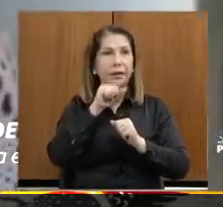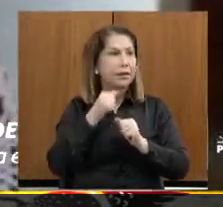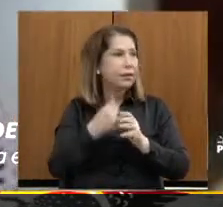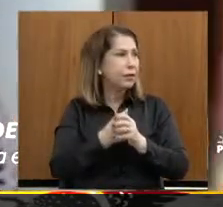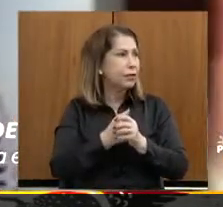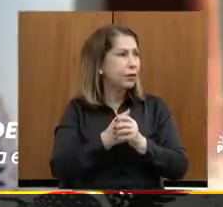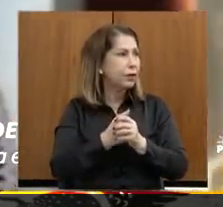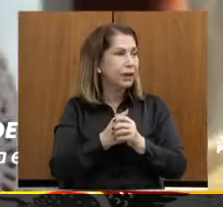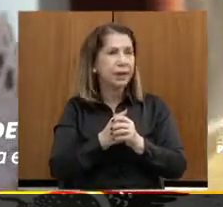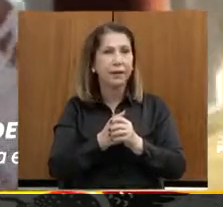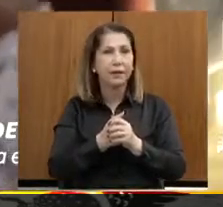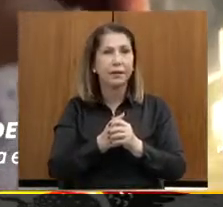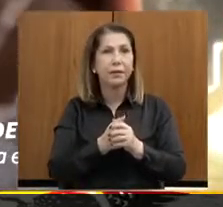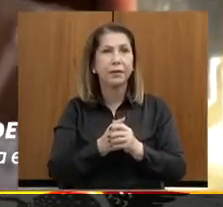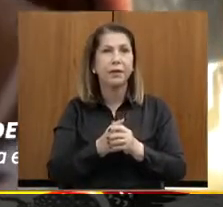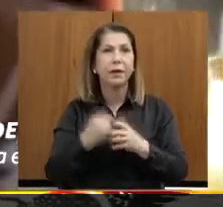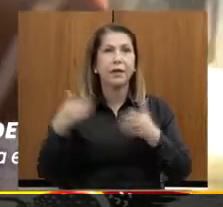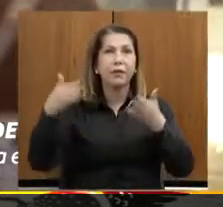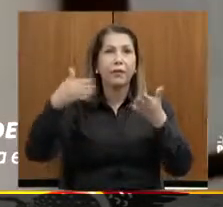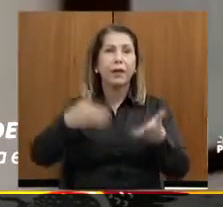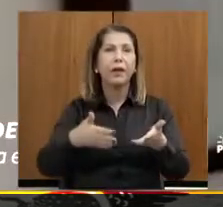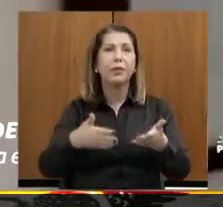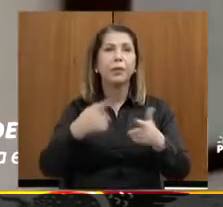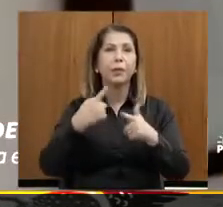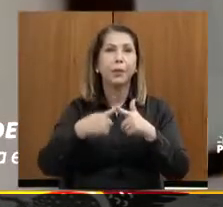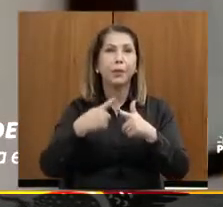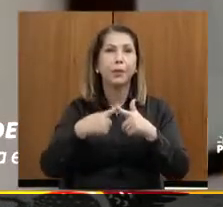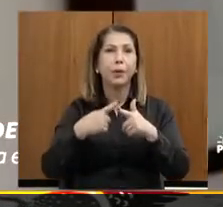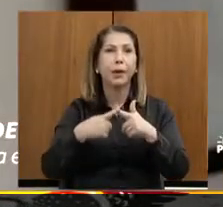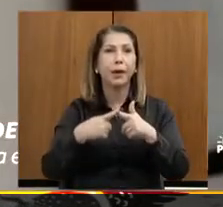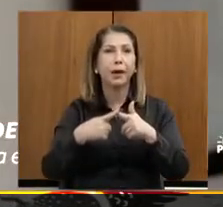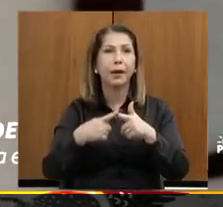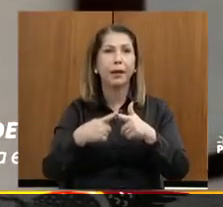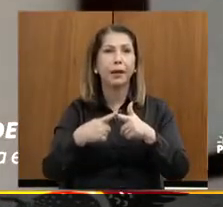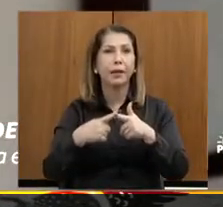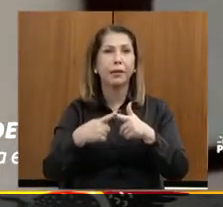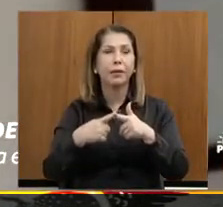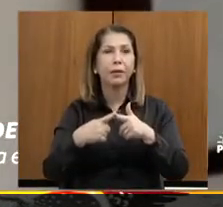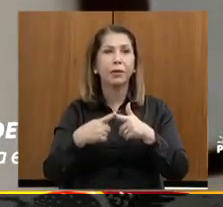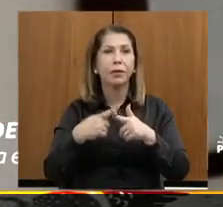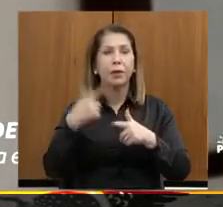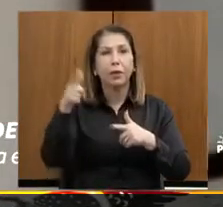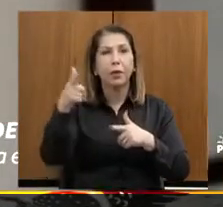na banana outros e viemos porque a gente vai precisar de